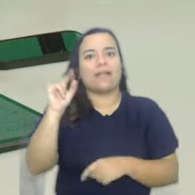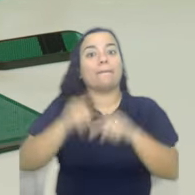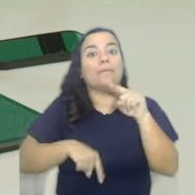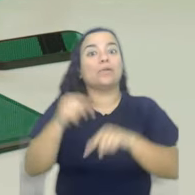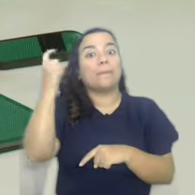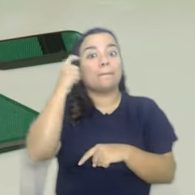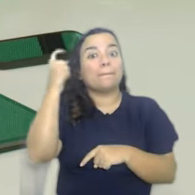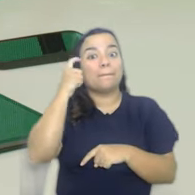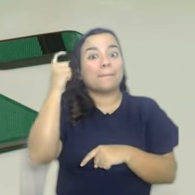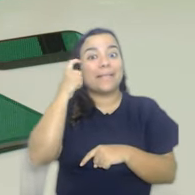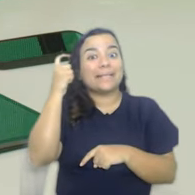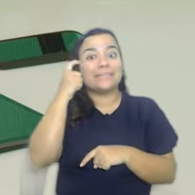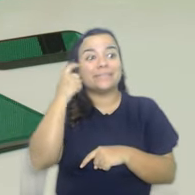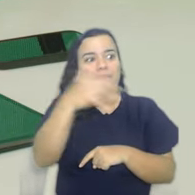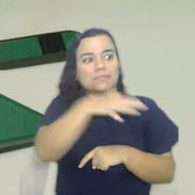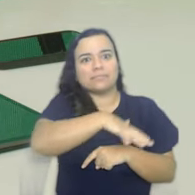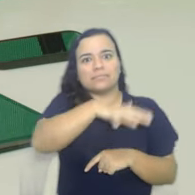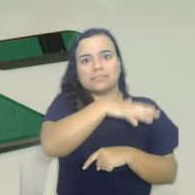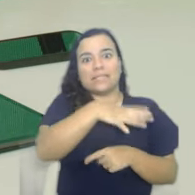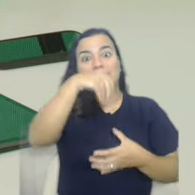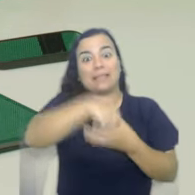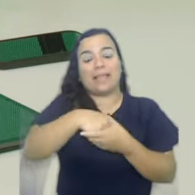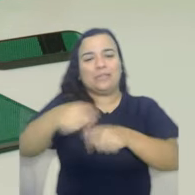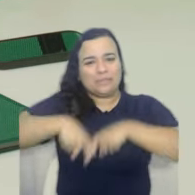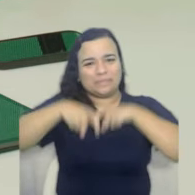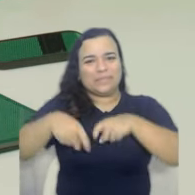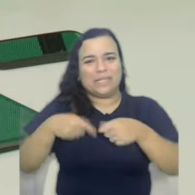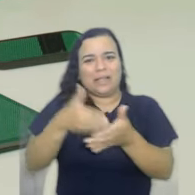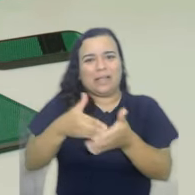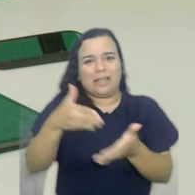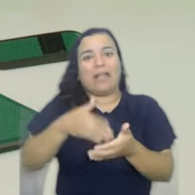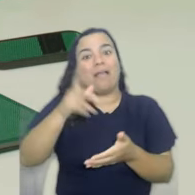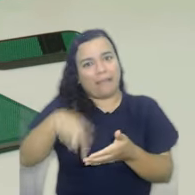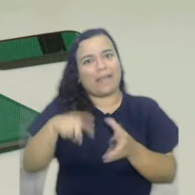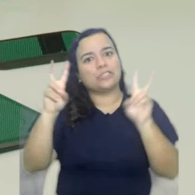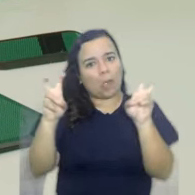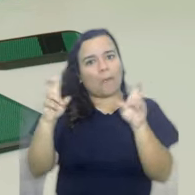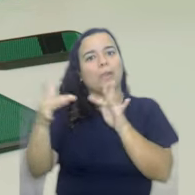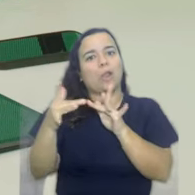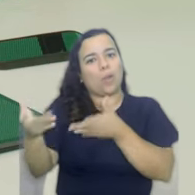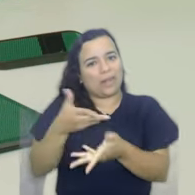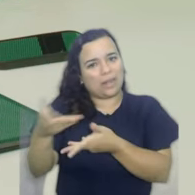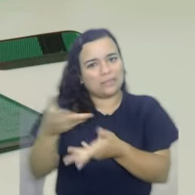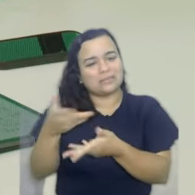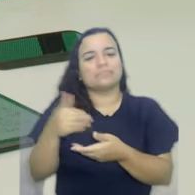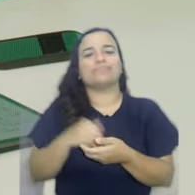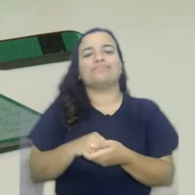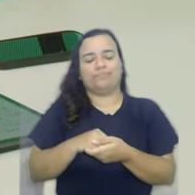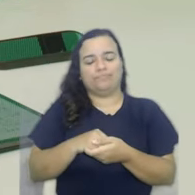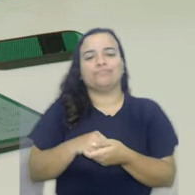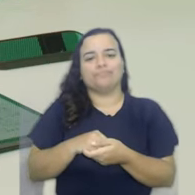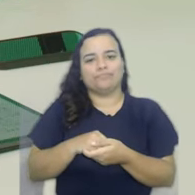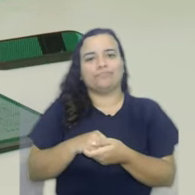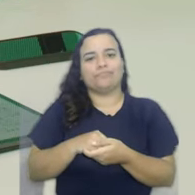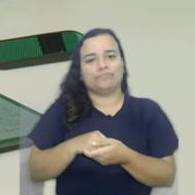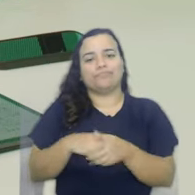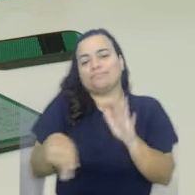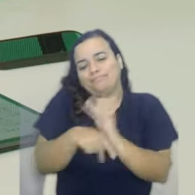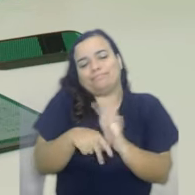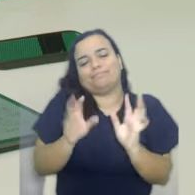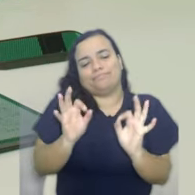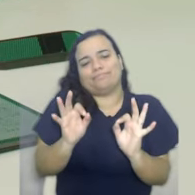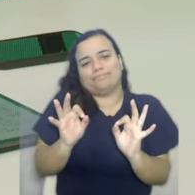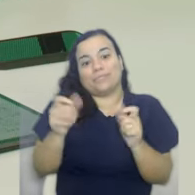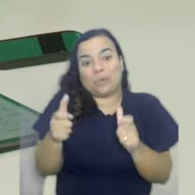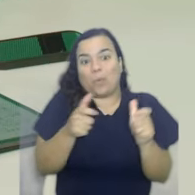para dentro a barreira maior é conectividade Isso faz parte mas a